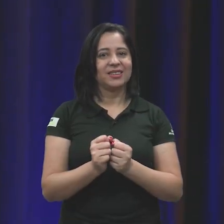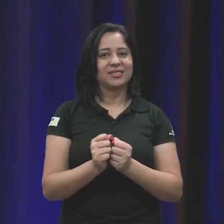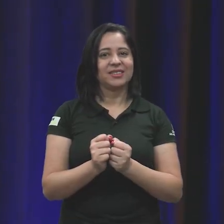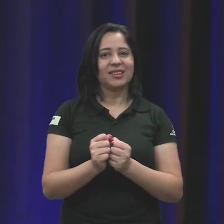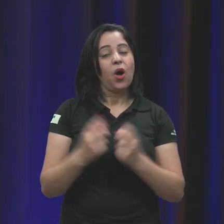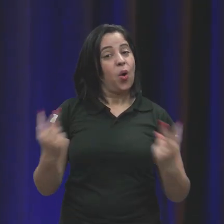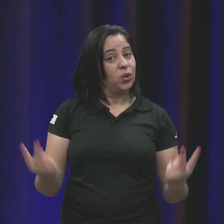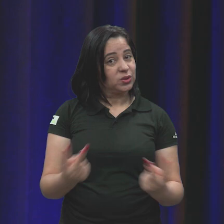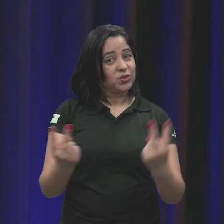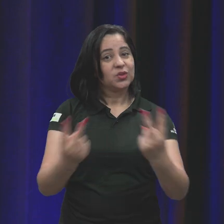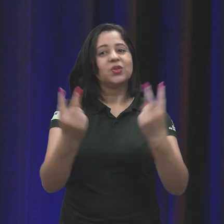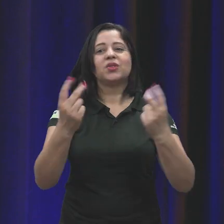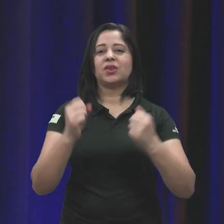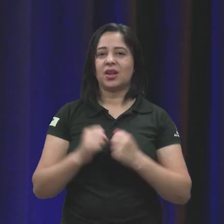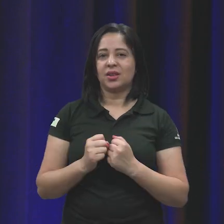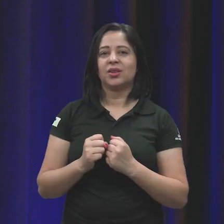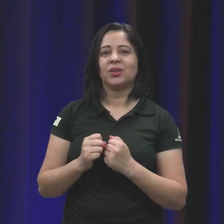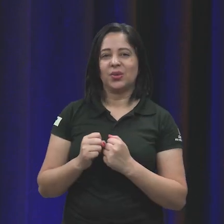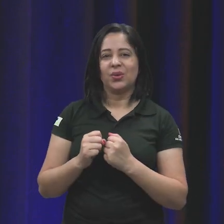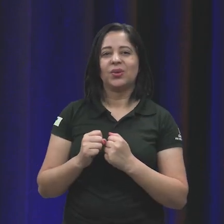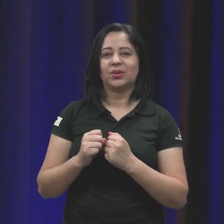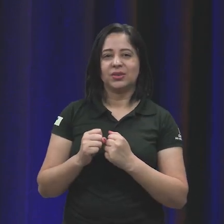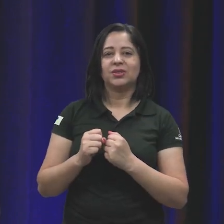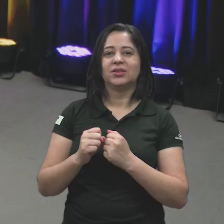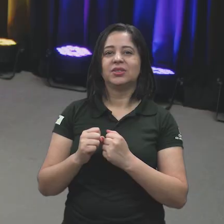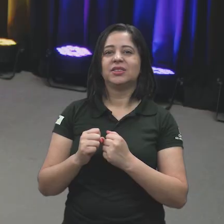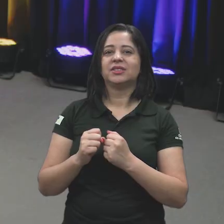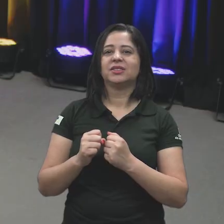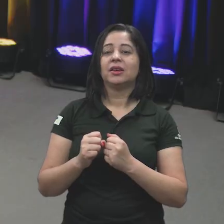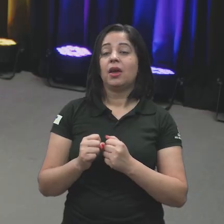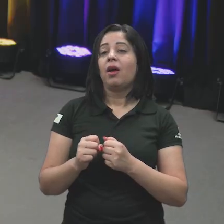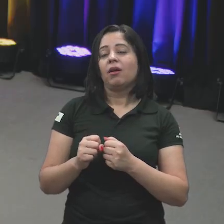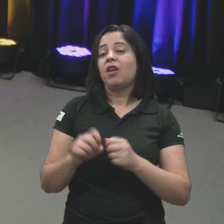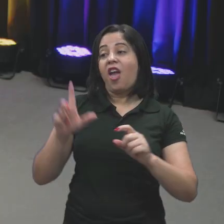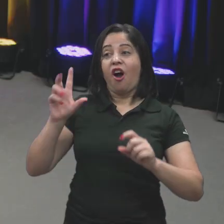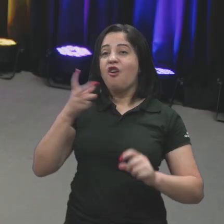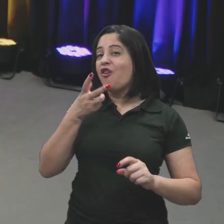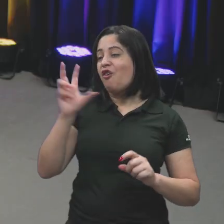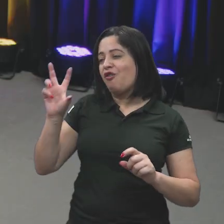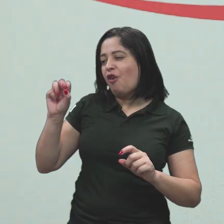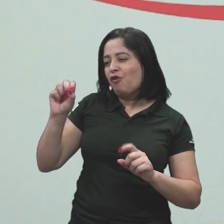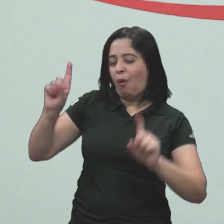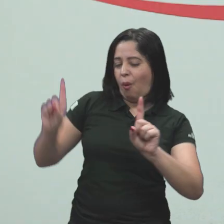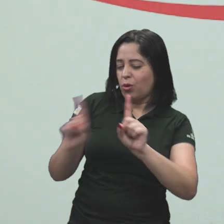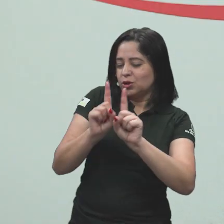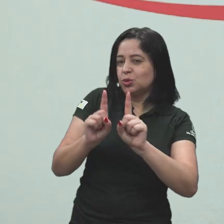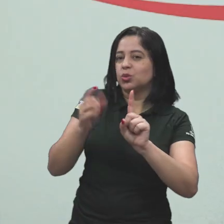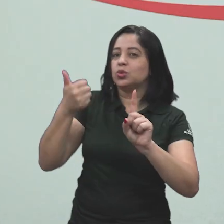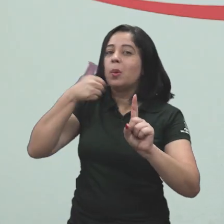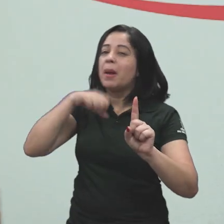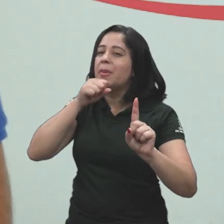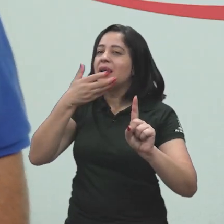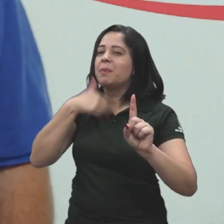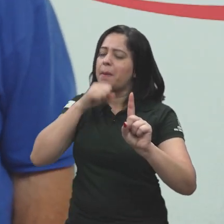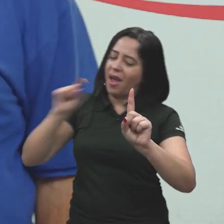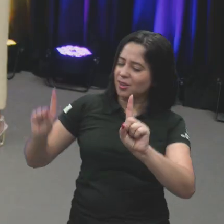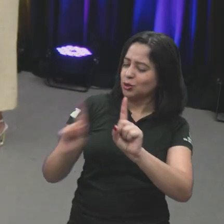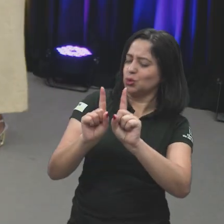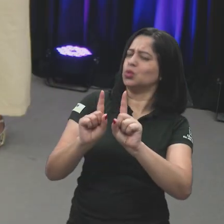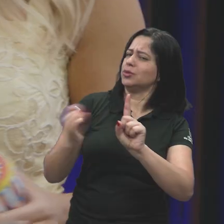esses valores e essa construção aí de vô, pai com filho, né? Muito obrigada. Obrigado a vocês pela